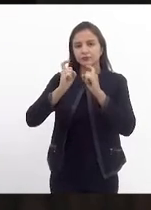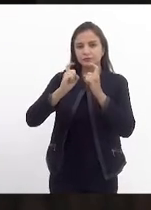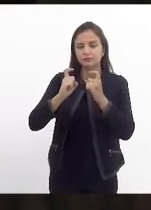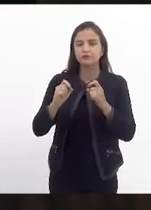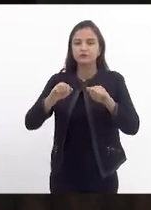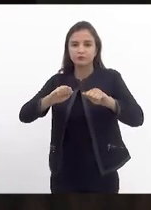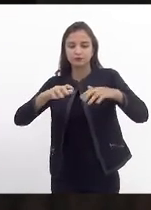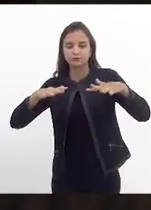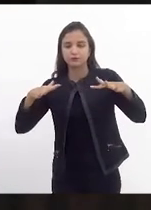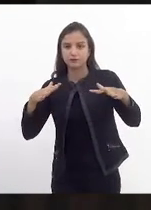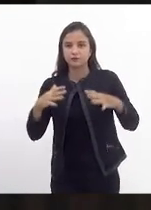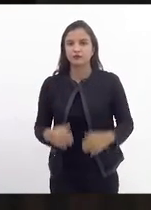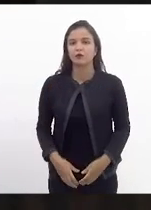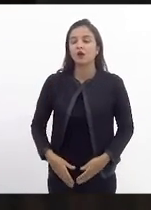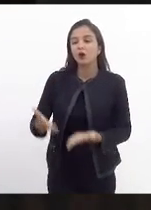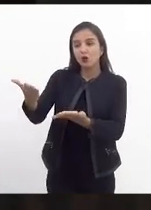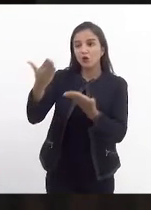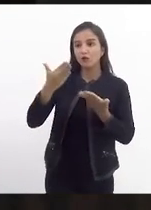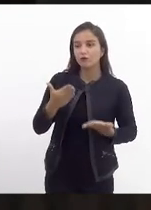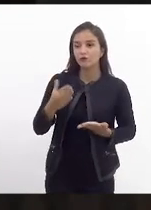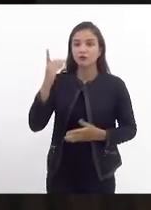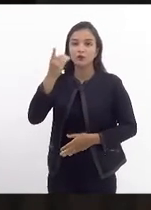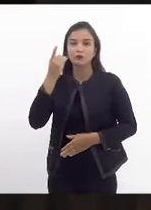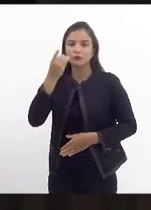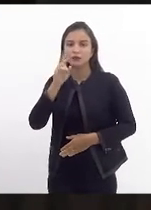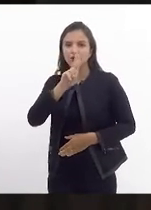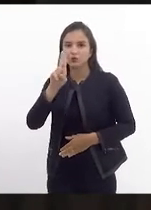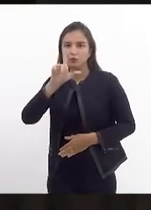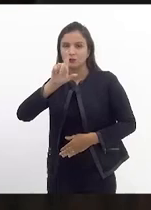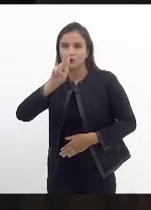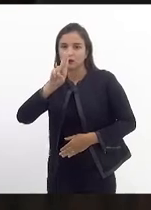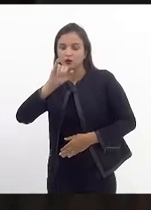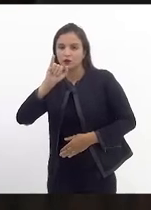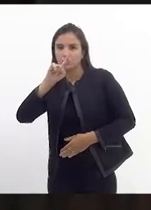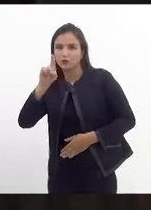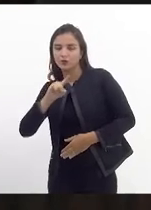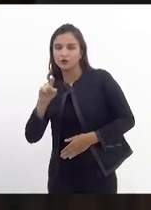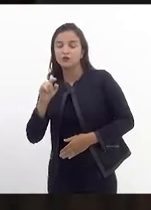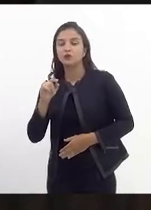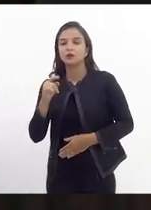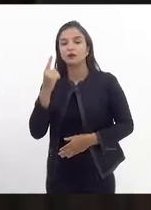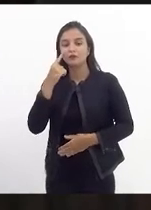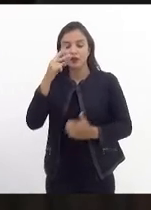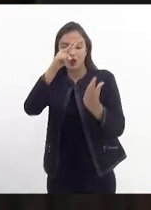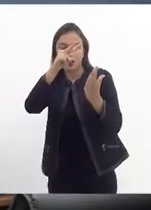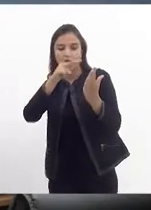Luiz Paulo para fazer leitura da ata da sessão anterior.